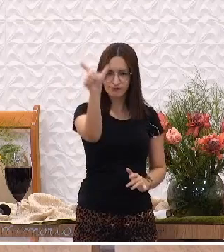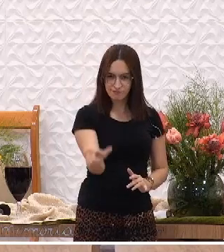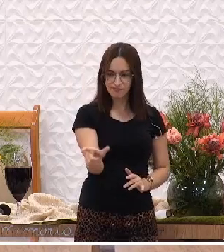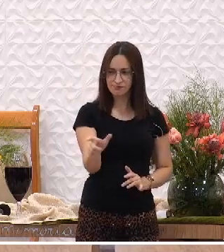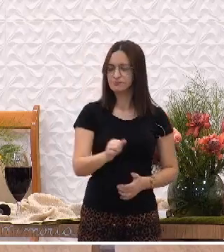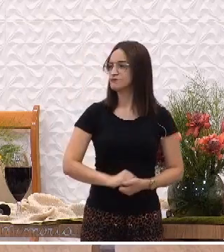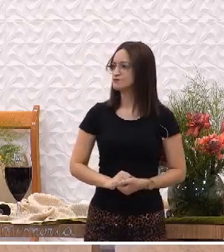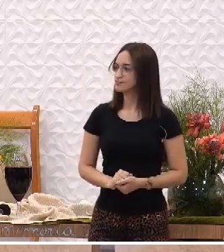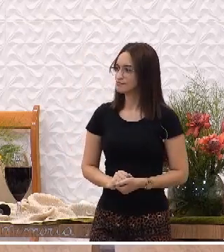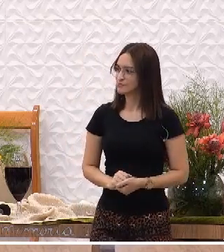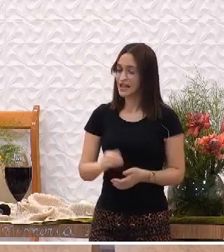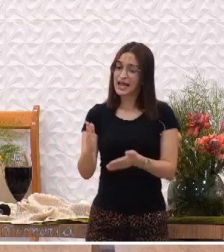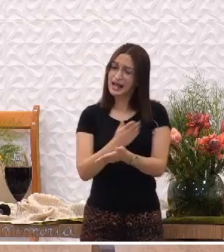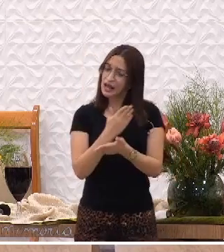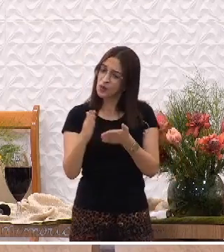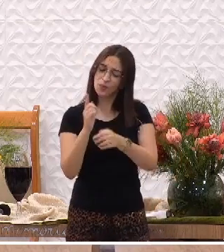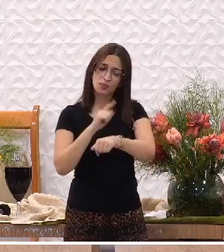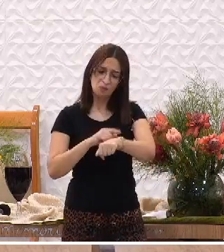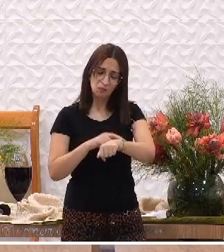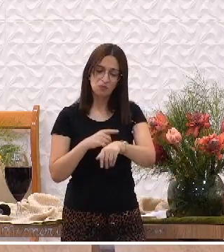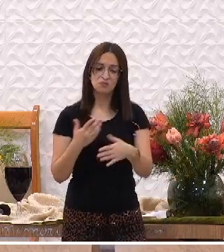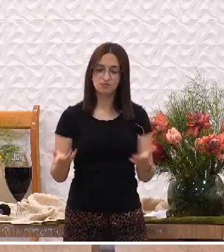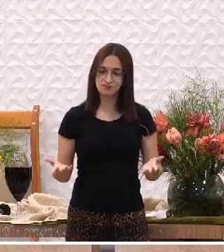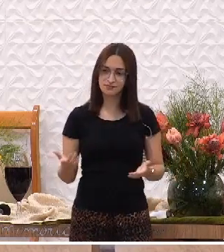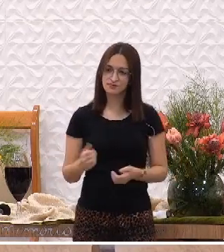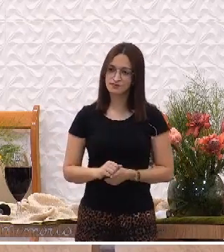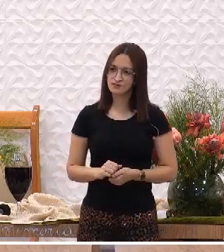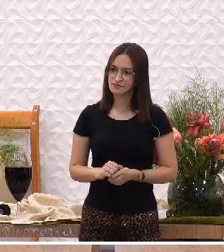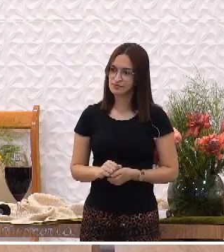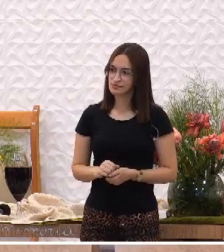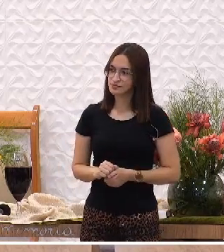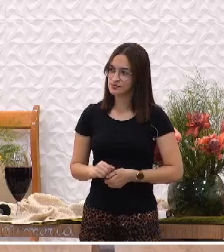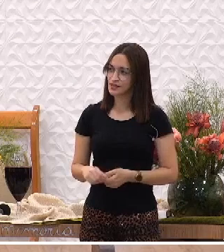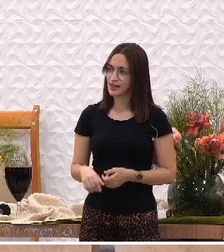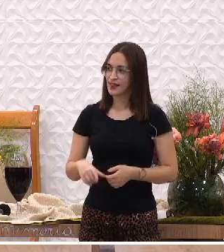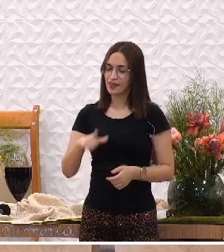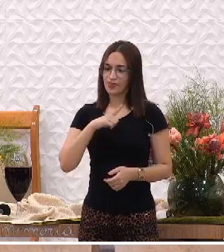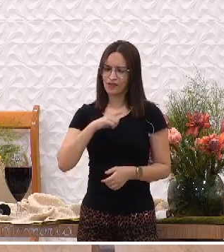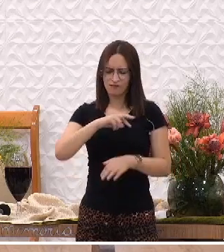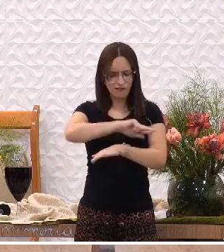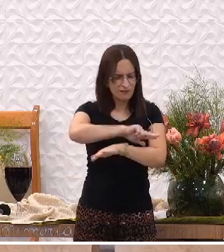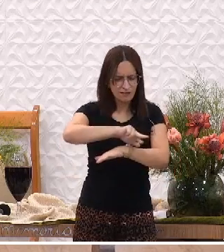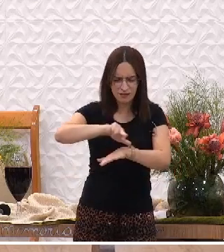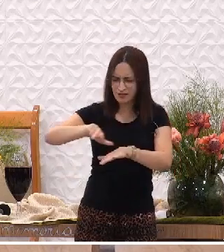E esses são apenas alguns dos motivos, tá, que a gente rompeu com a Igreja Católica Romana, né? Tem vários outros,